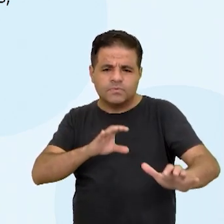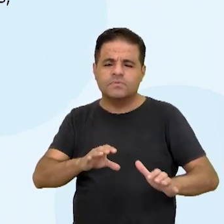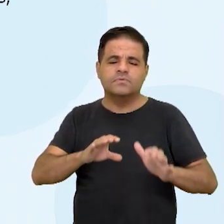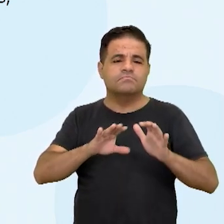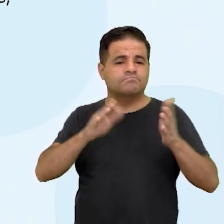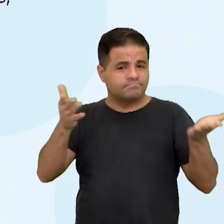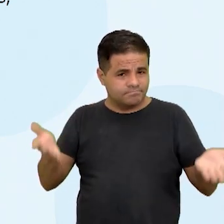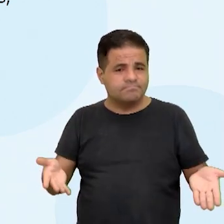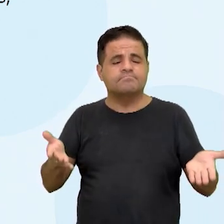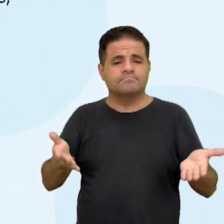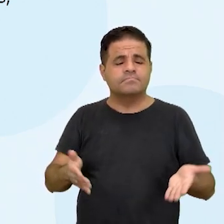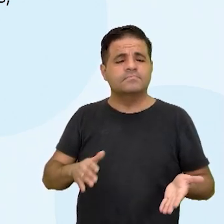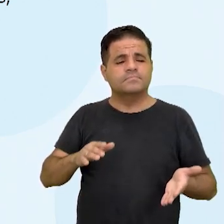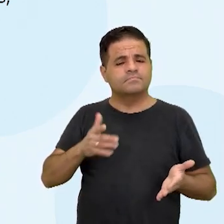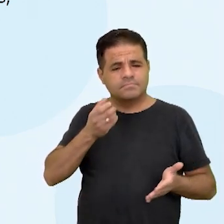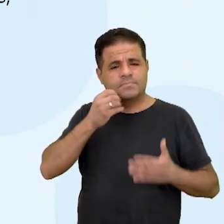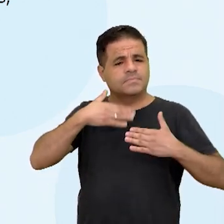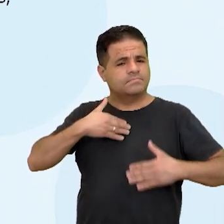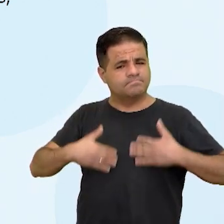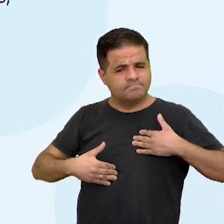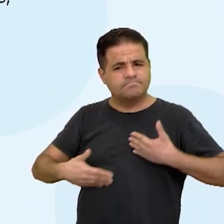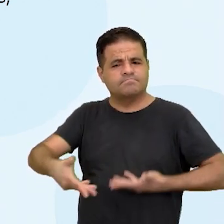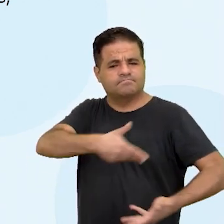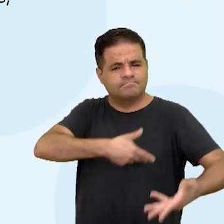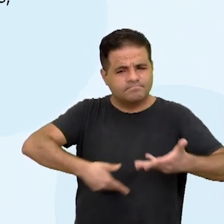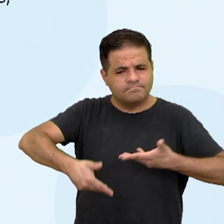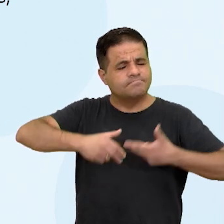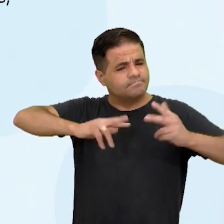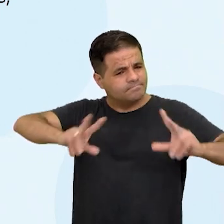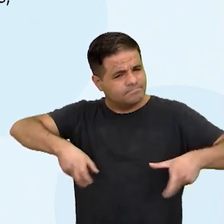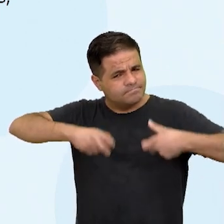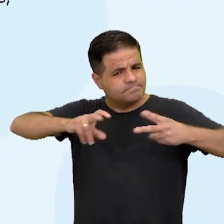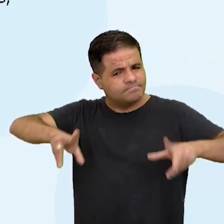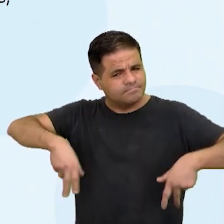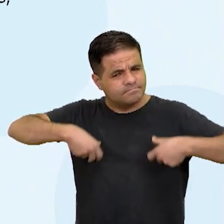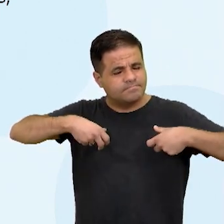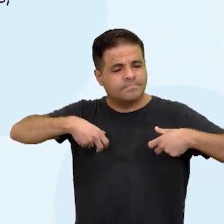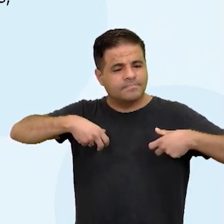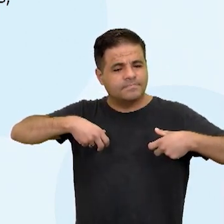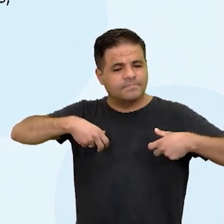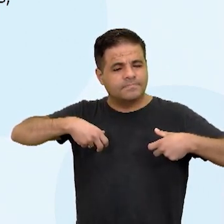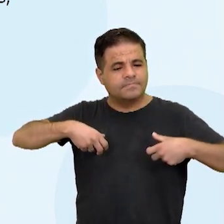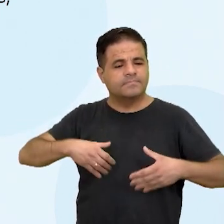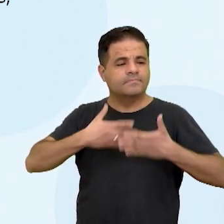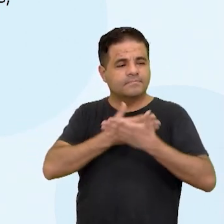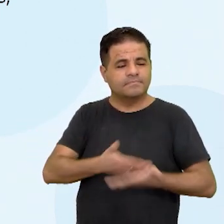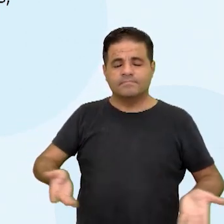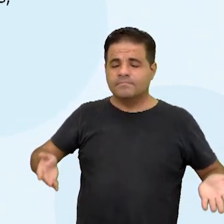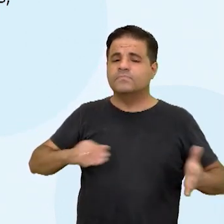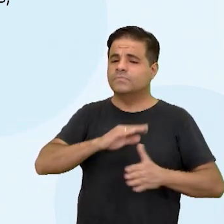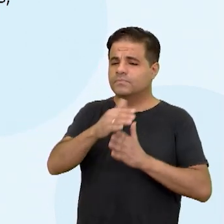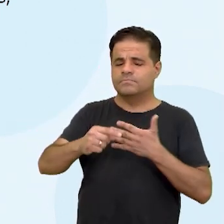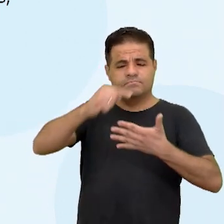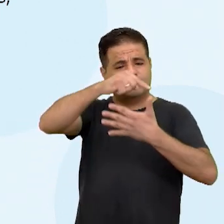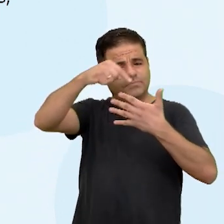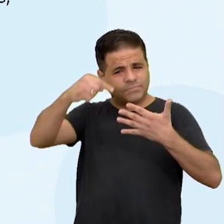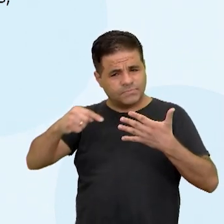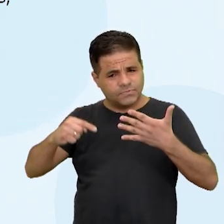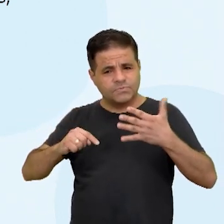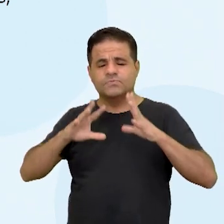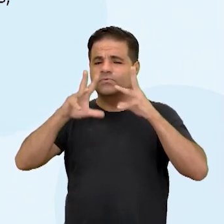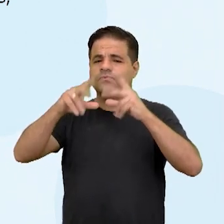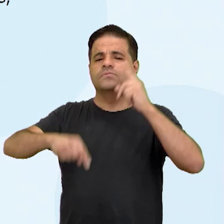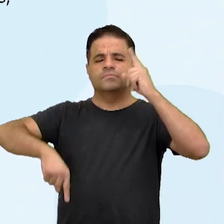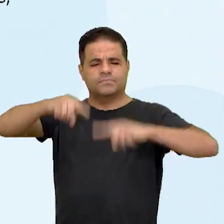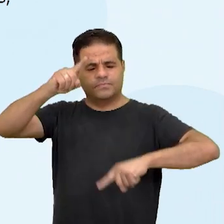a ideia de felicidade e bem-estar relacionada ao consumo. Então, ao analisarmos, né, todos esses elementos